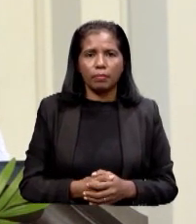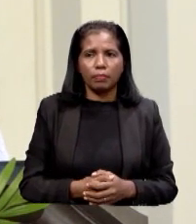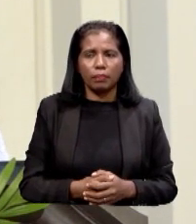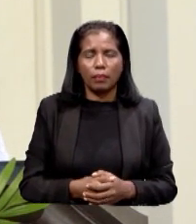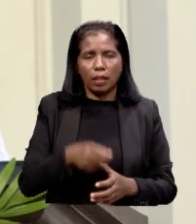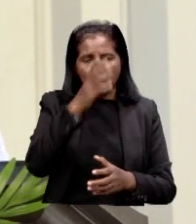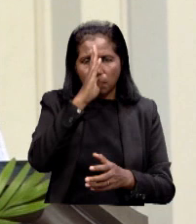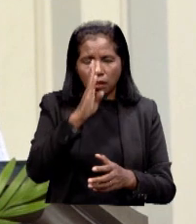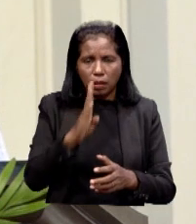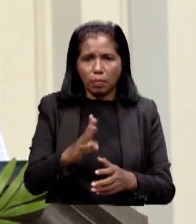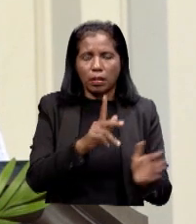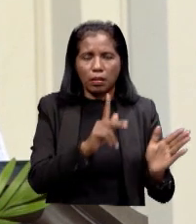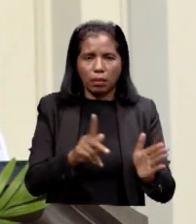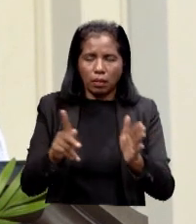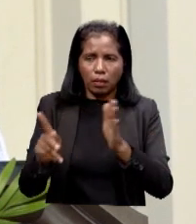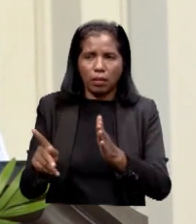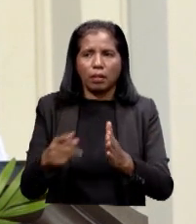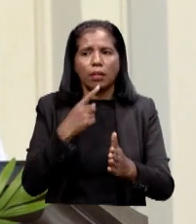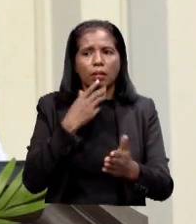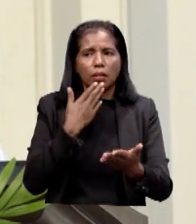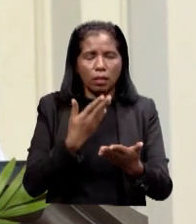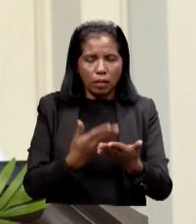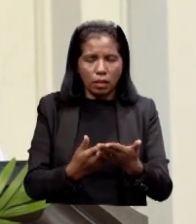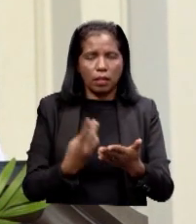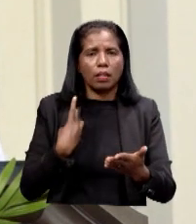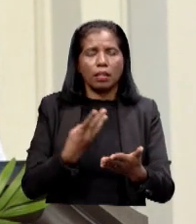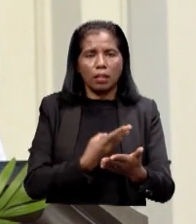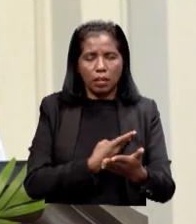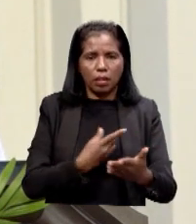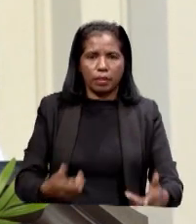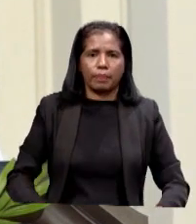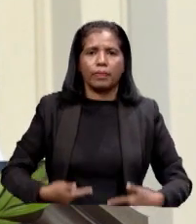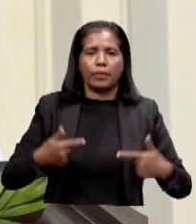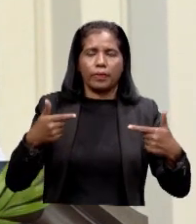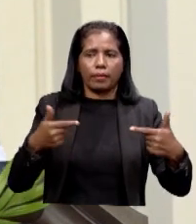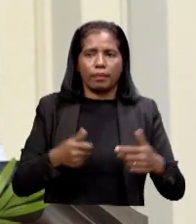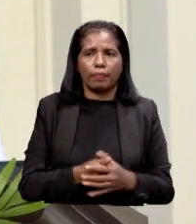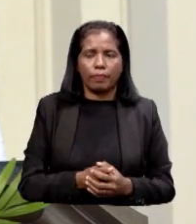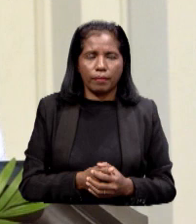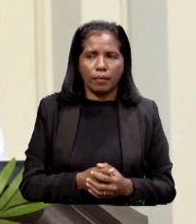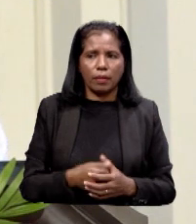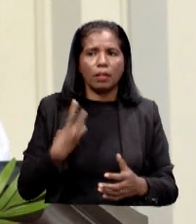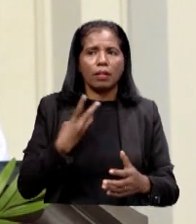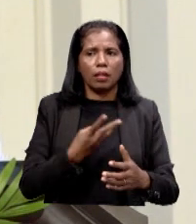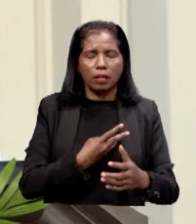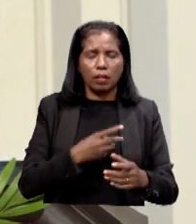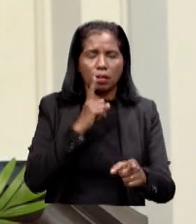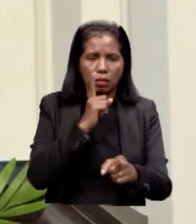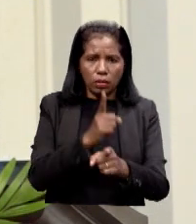Ati maroma minha clã, ele realiza, ia de querida minha mores. Um evento lá que está vendo, nós